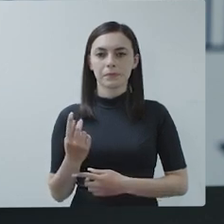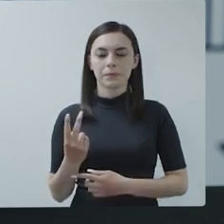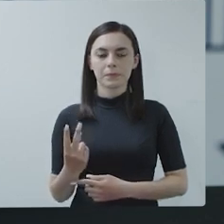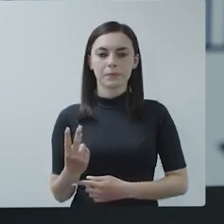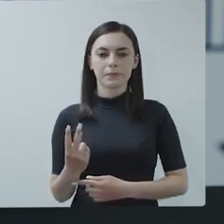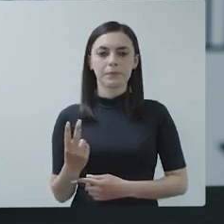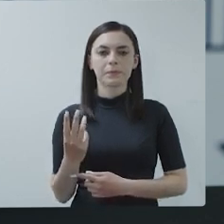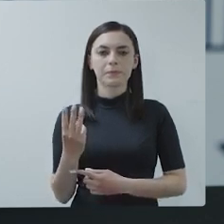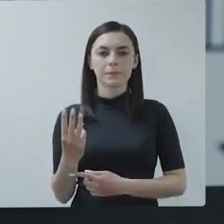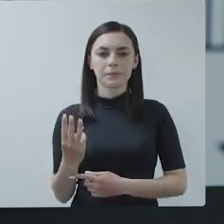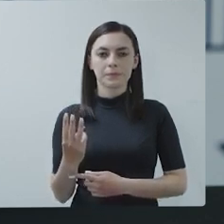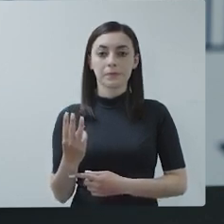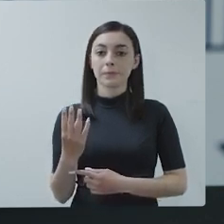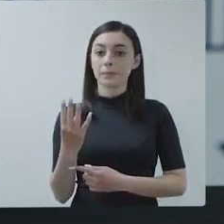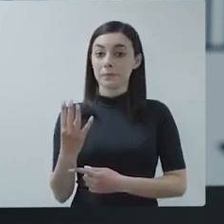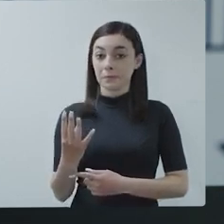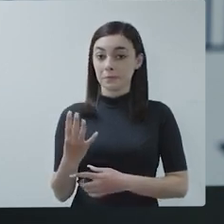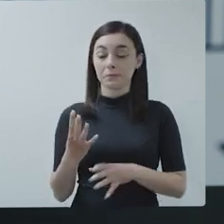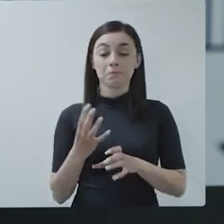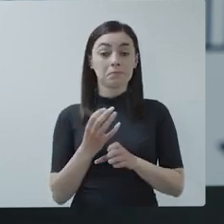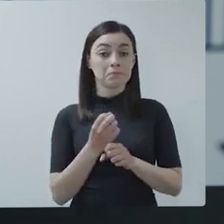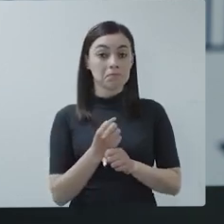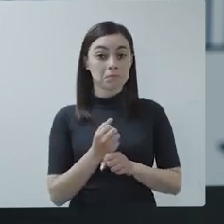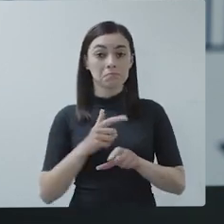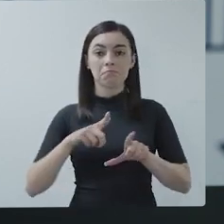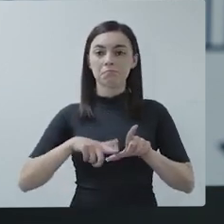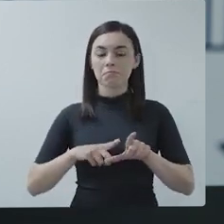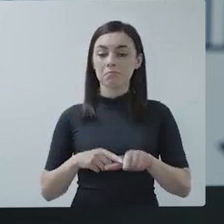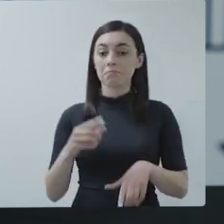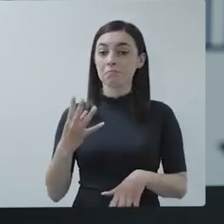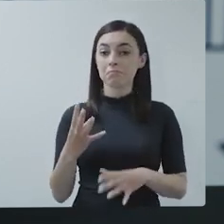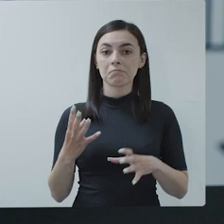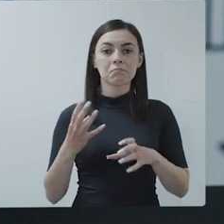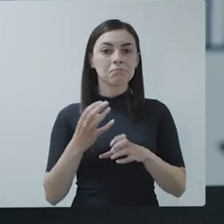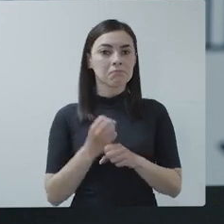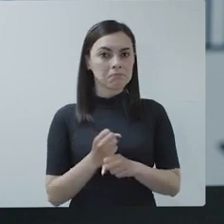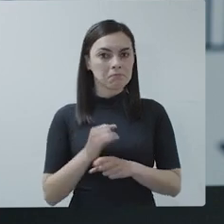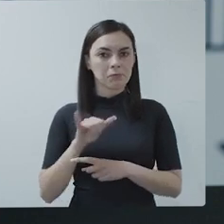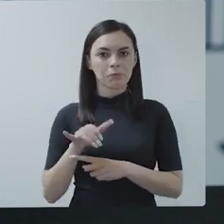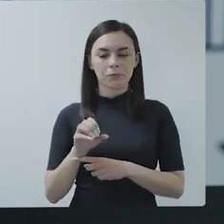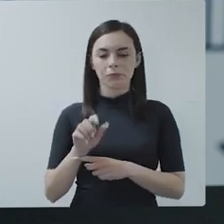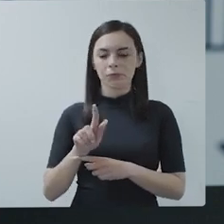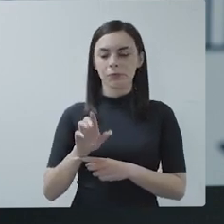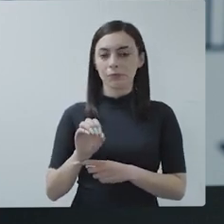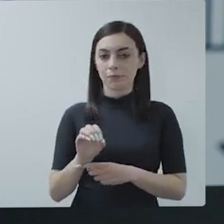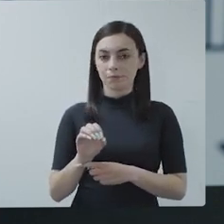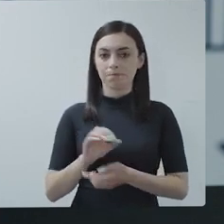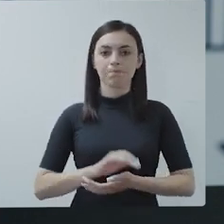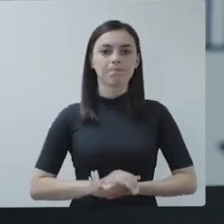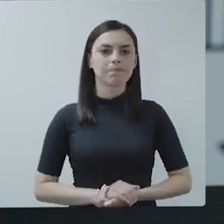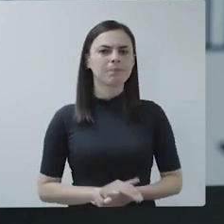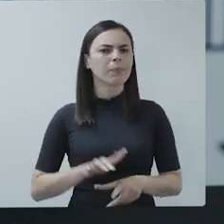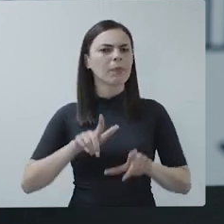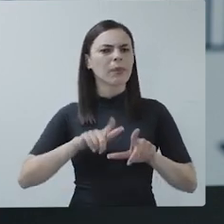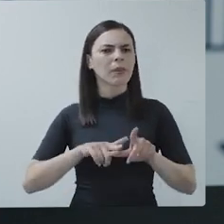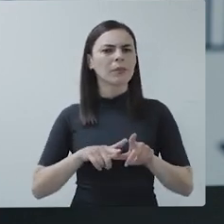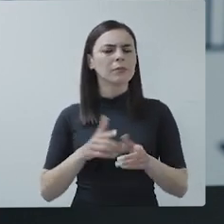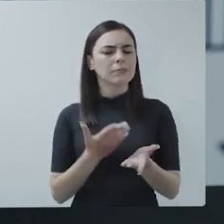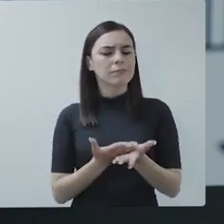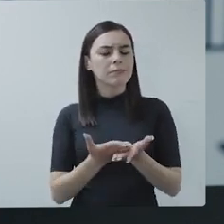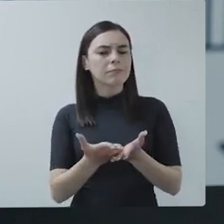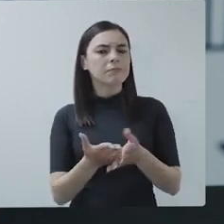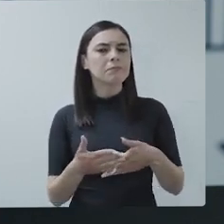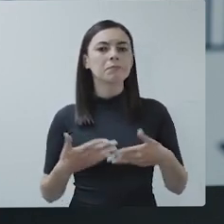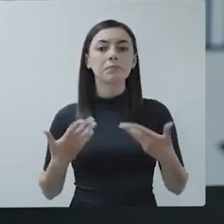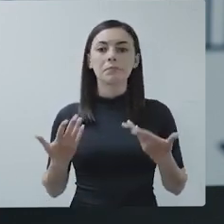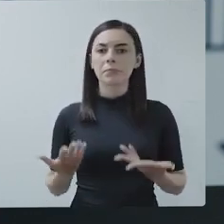duas, três, quatro. Quatro letras tem a palavra jogo. Qual é a primeira letra da